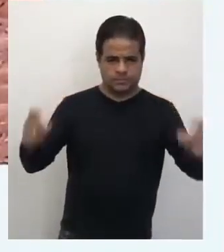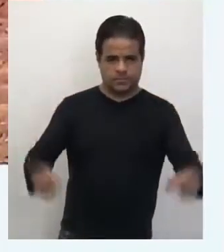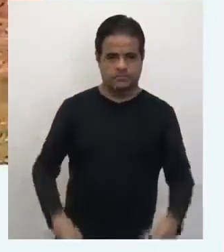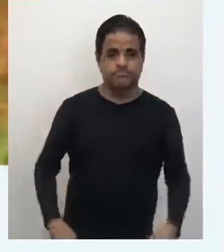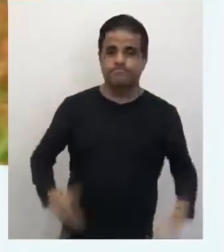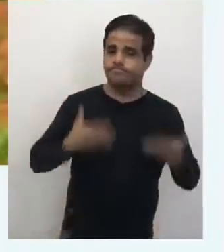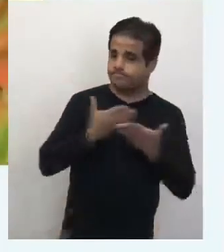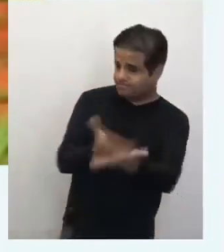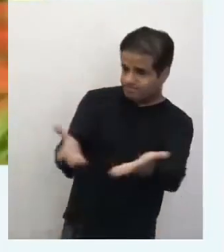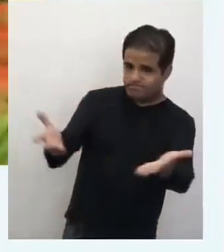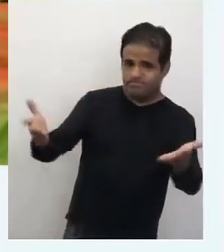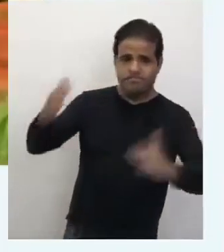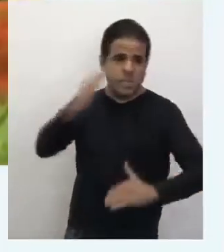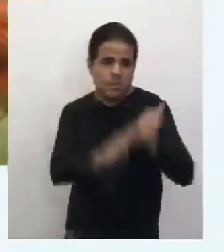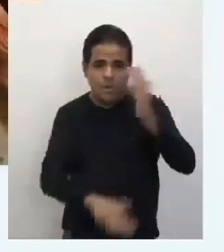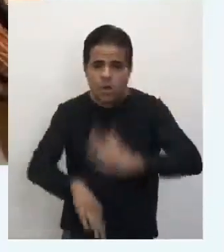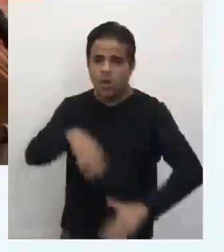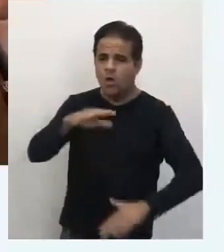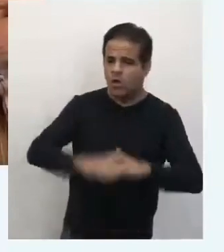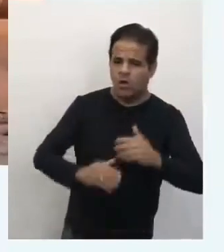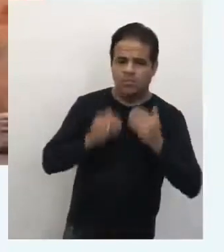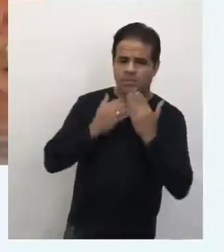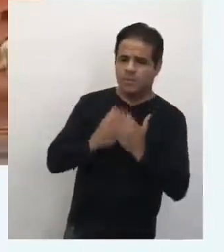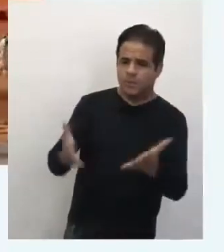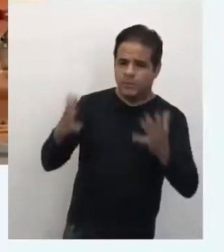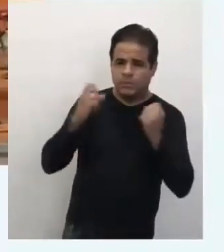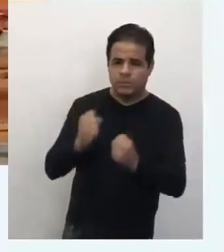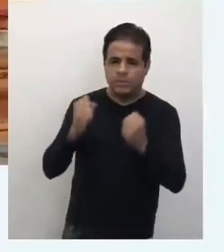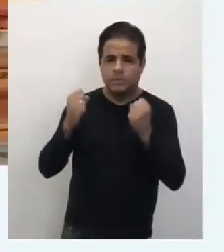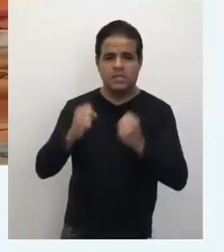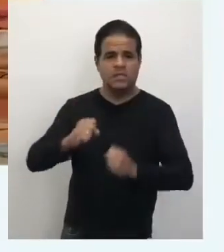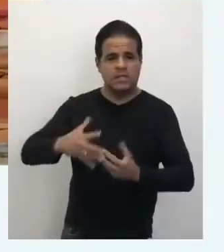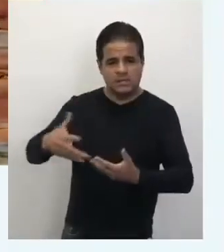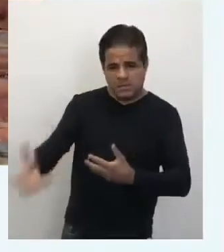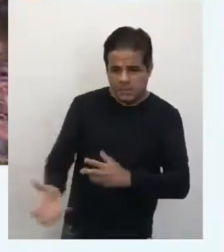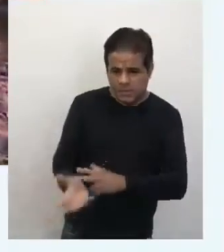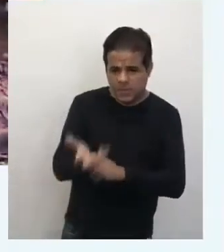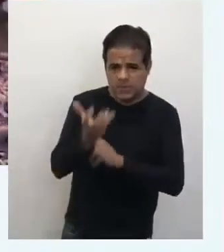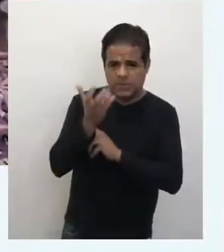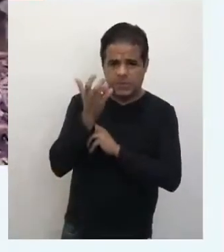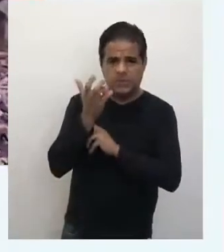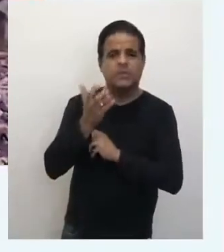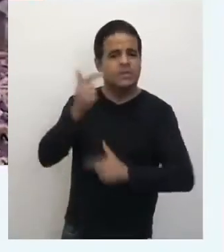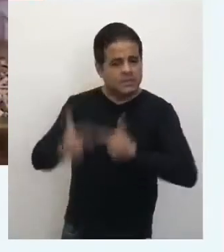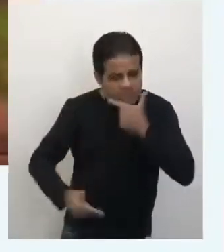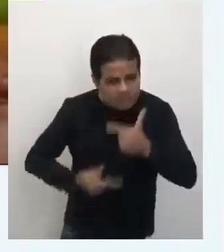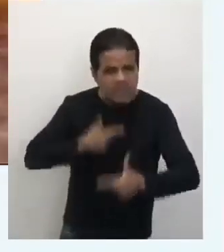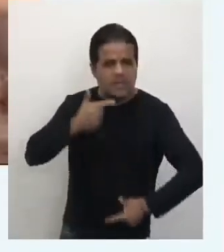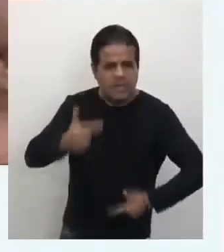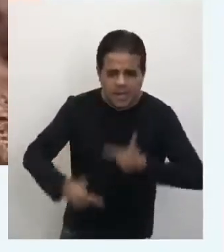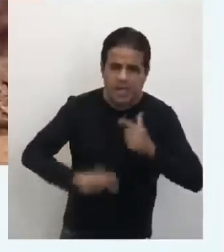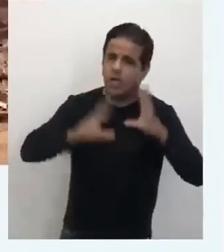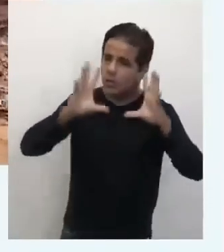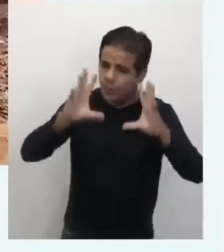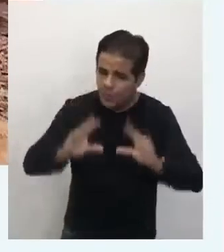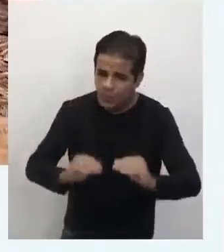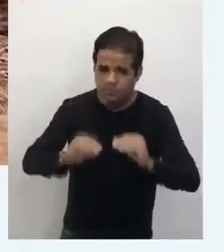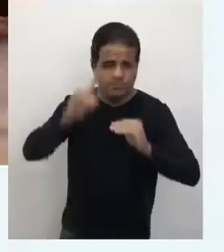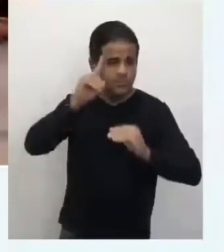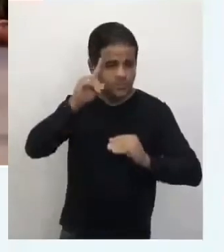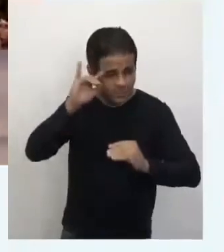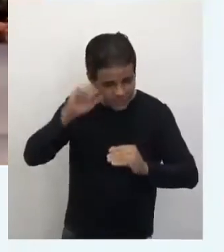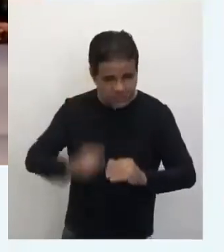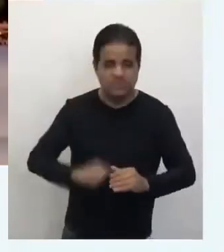Belo Monte é uma obra controversa. As máquinas e os funcionários que trabalham noite e dia constroem às margens do rio